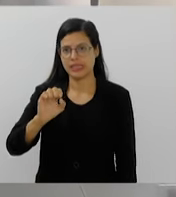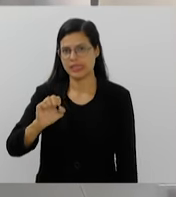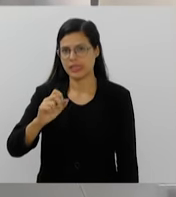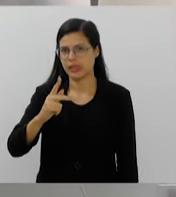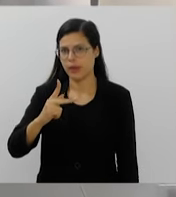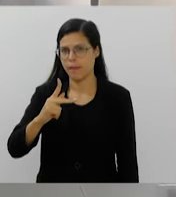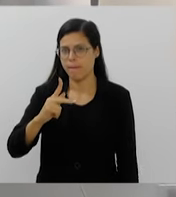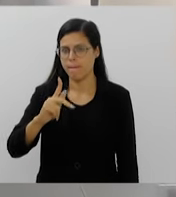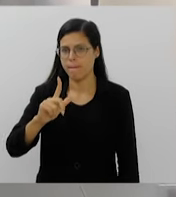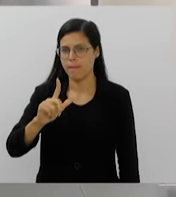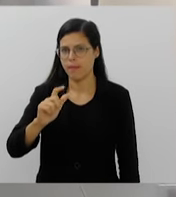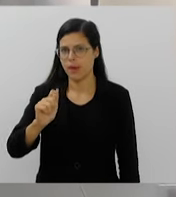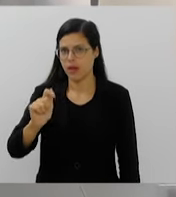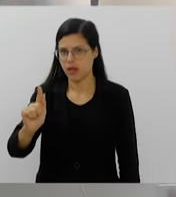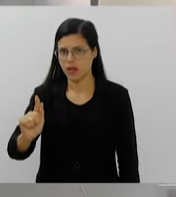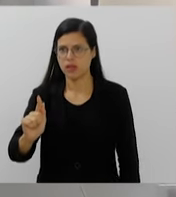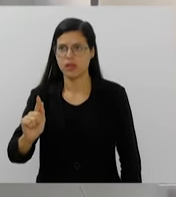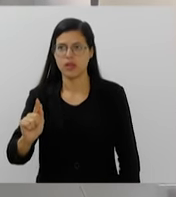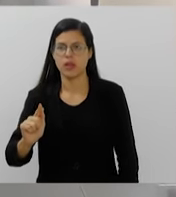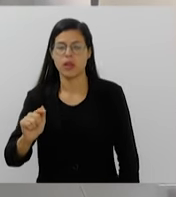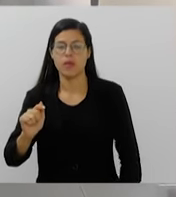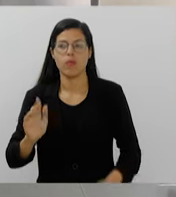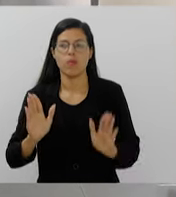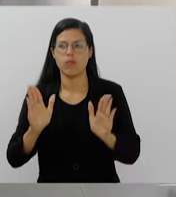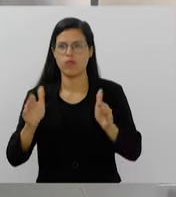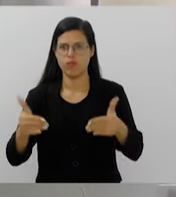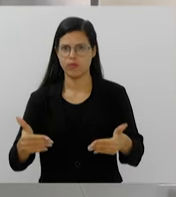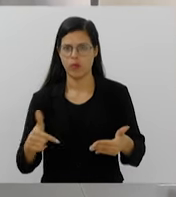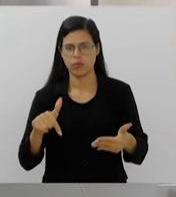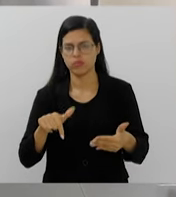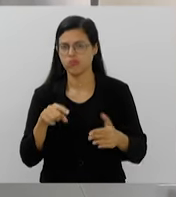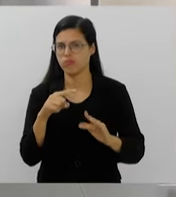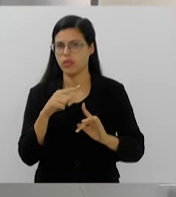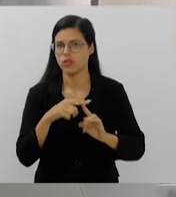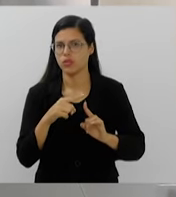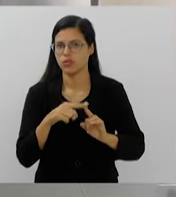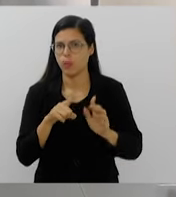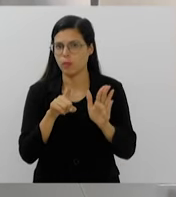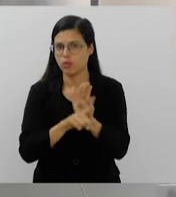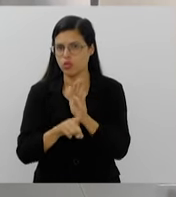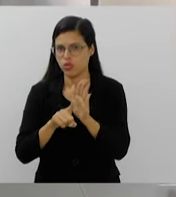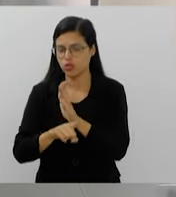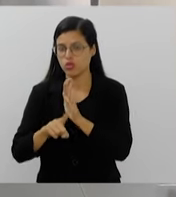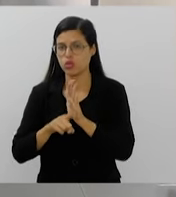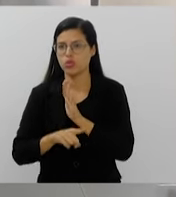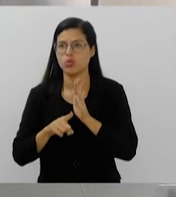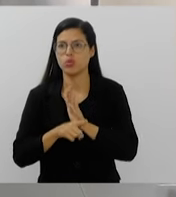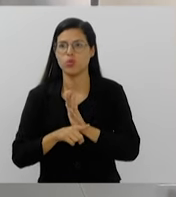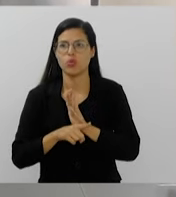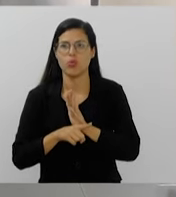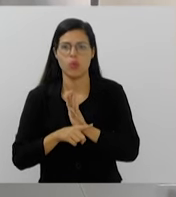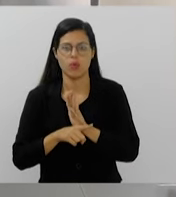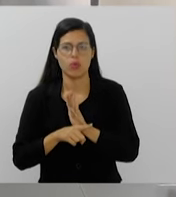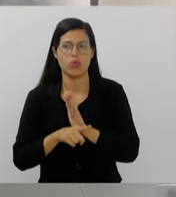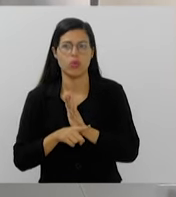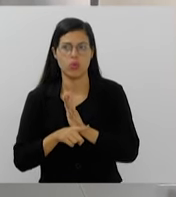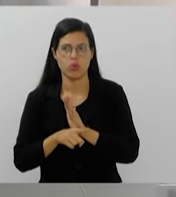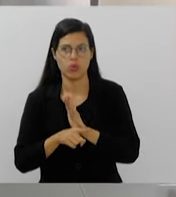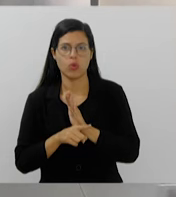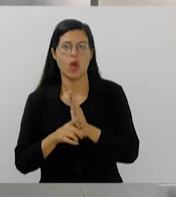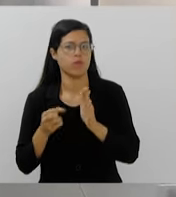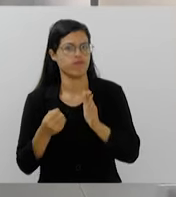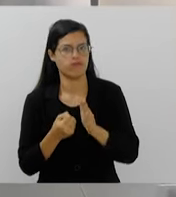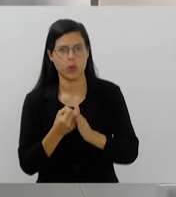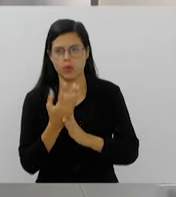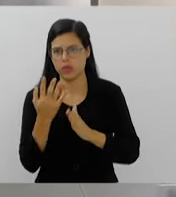para ficarem debruçados e dedicados para esse tipo de desconto, com, haja visto o volume de sindicatos, de associações,